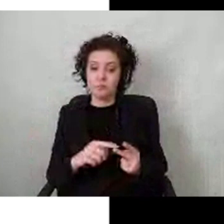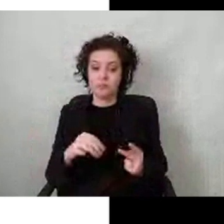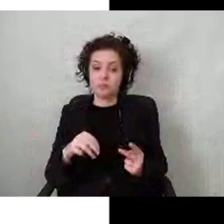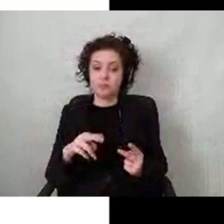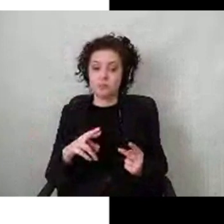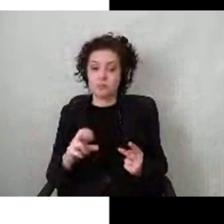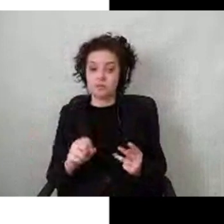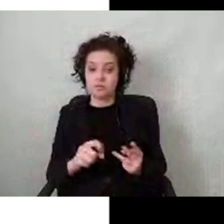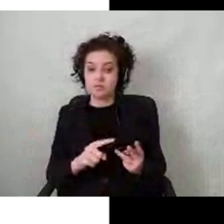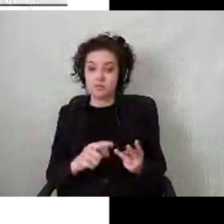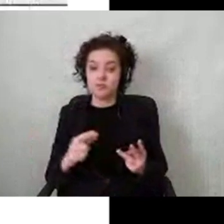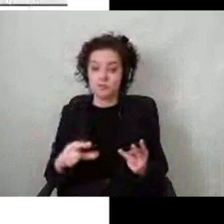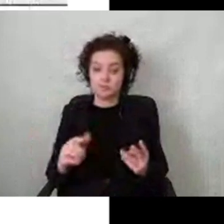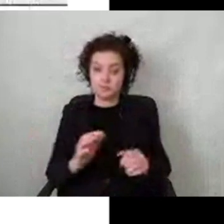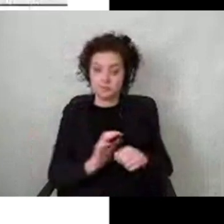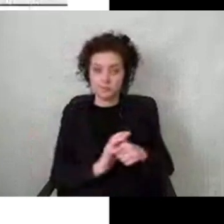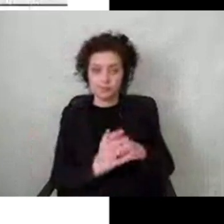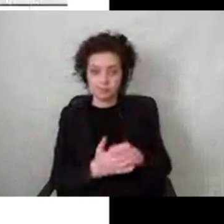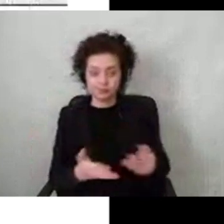SARS-CoV-2.